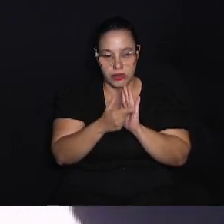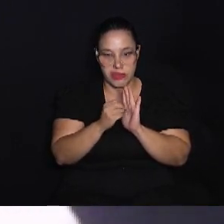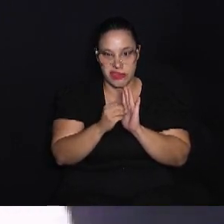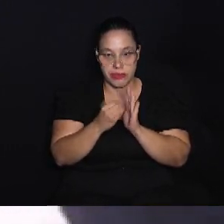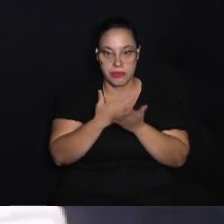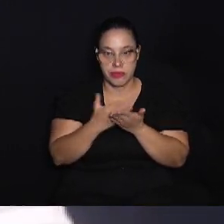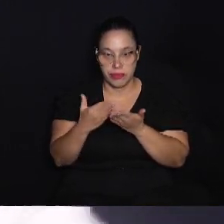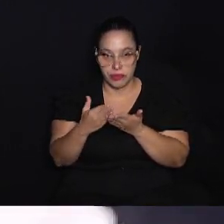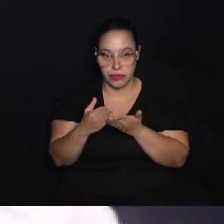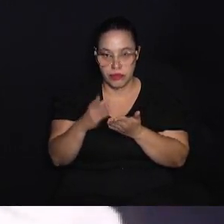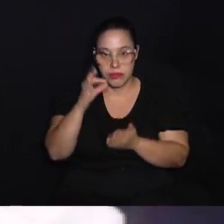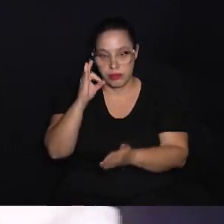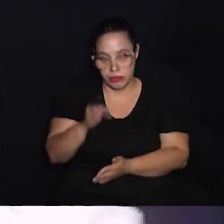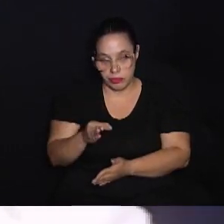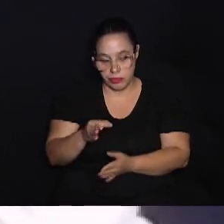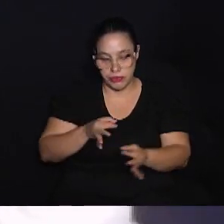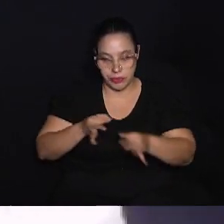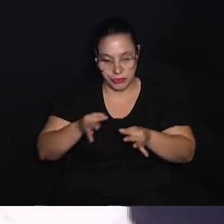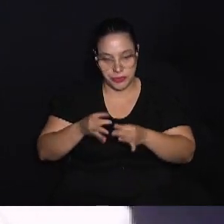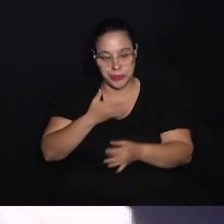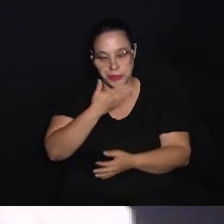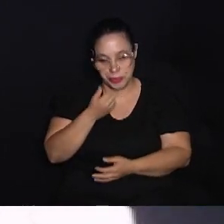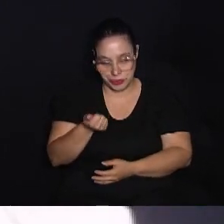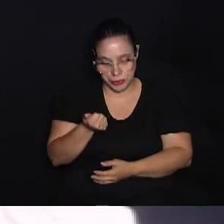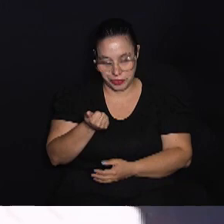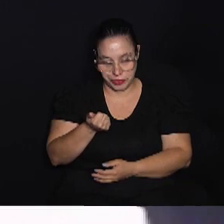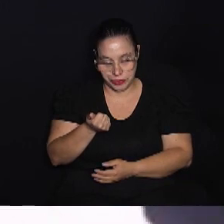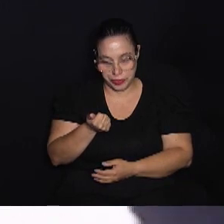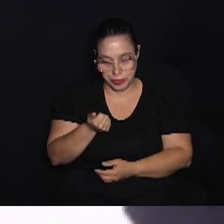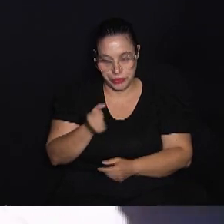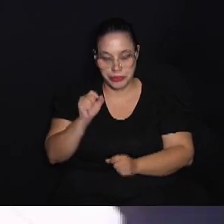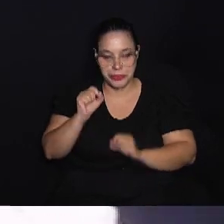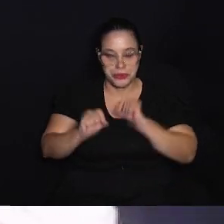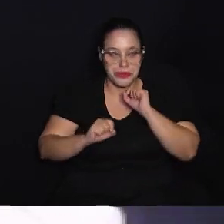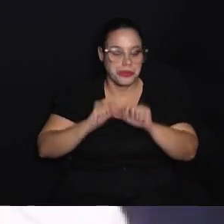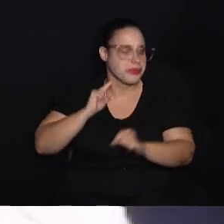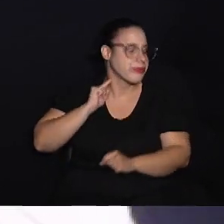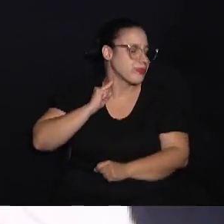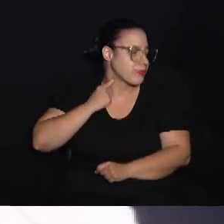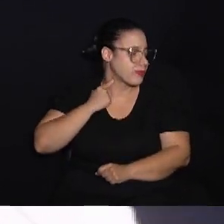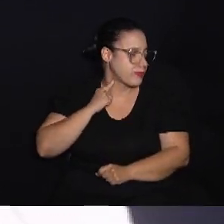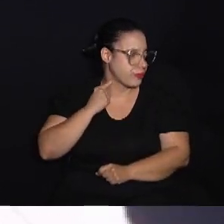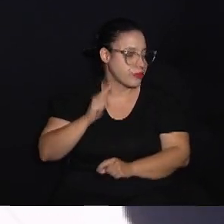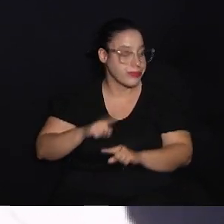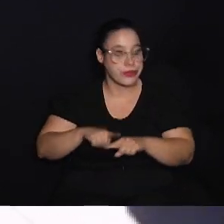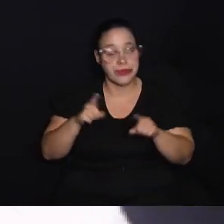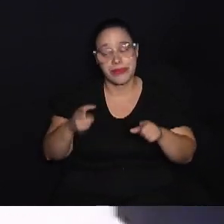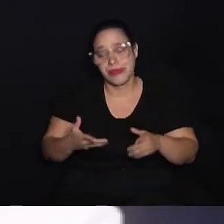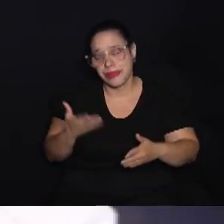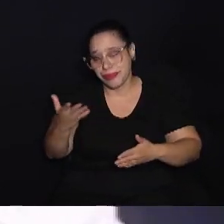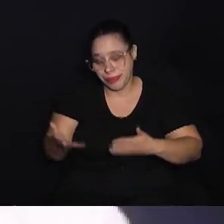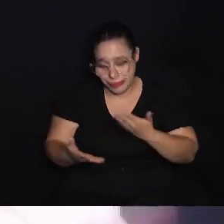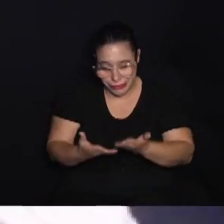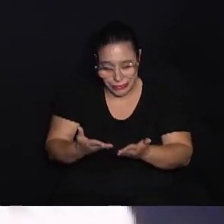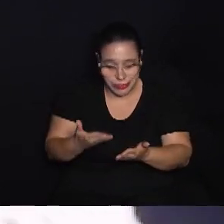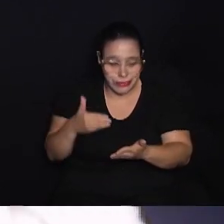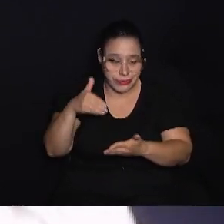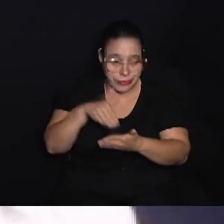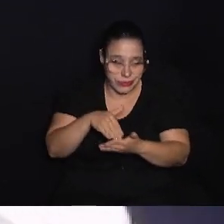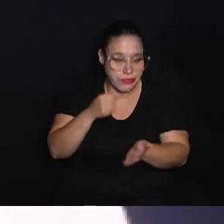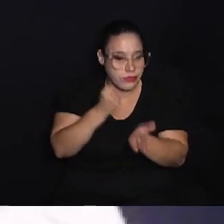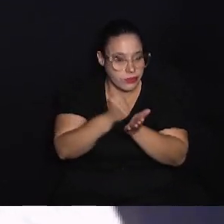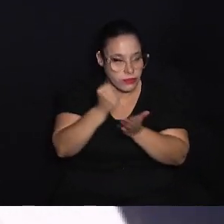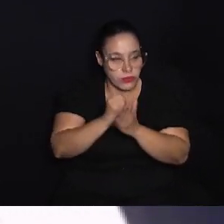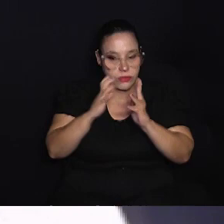em 2020, a gente começou de fato a ter uma regulamentação maior, né, sobre esse tipo de resíduo, mas que cada vez mais